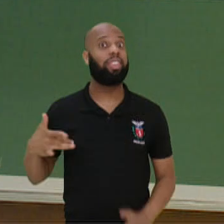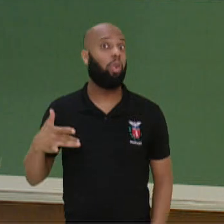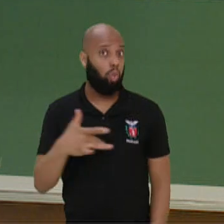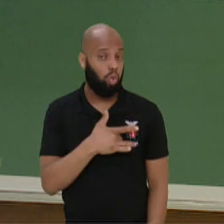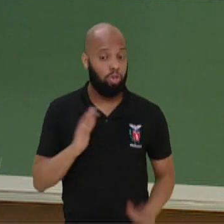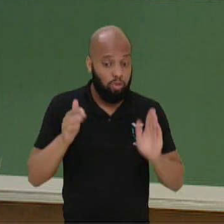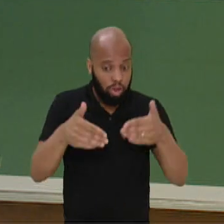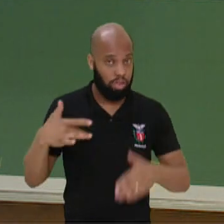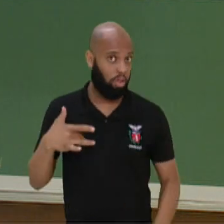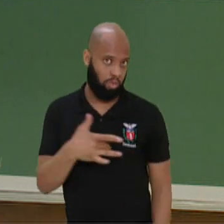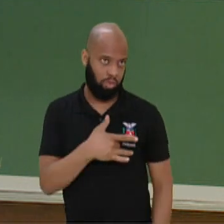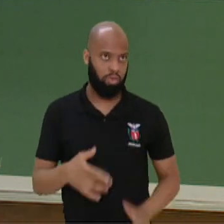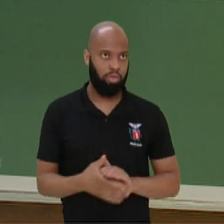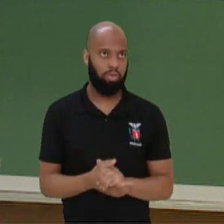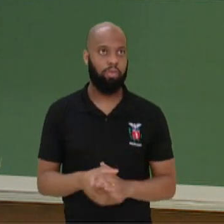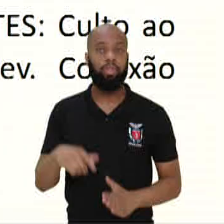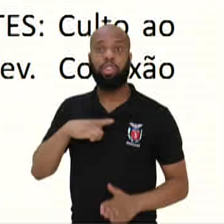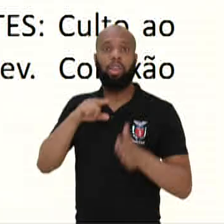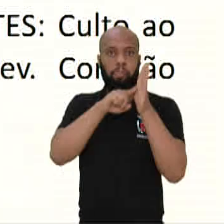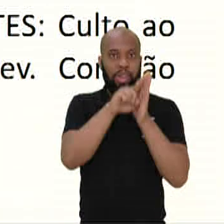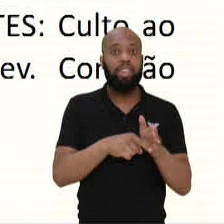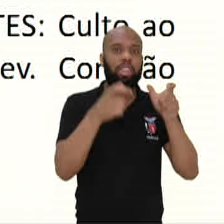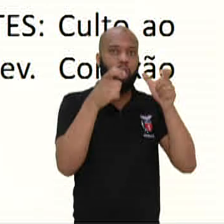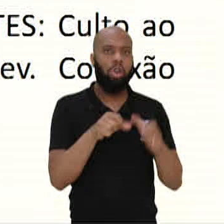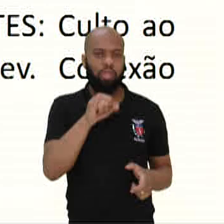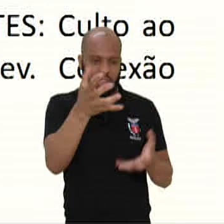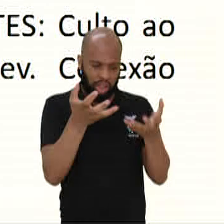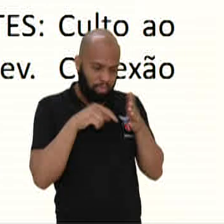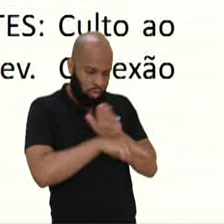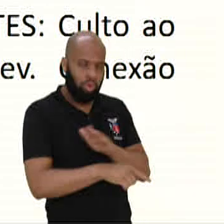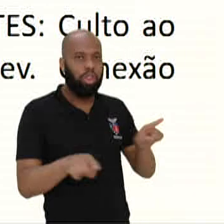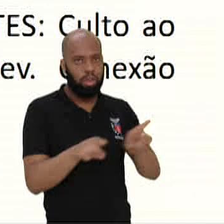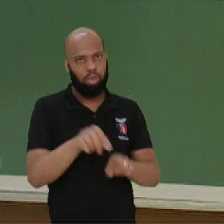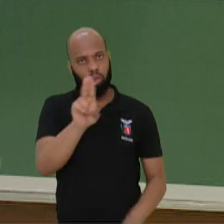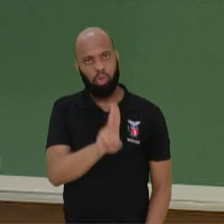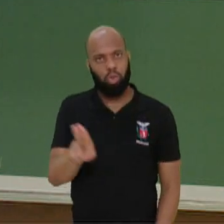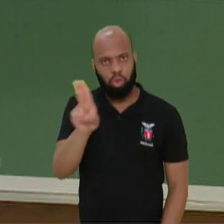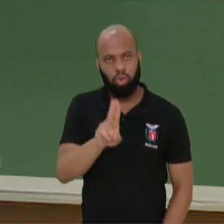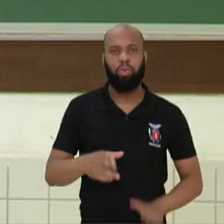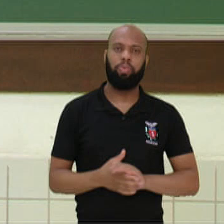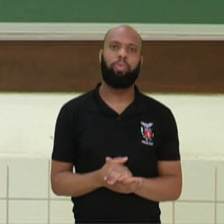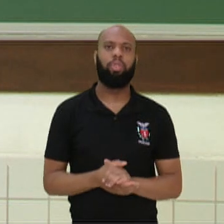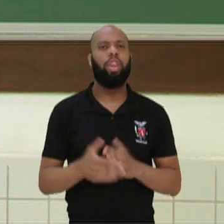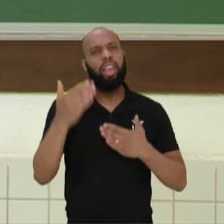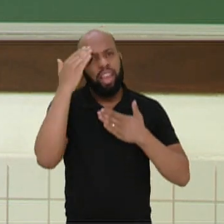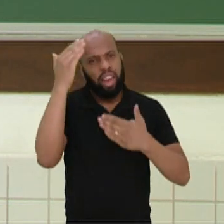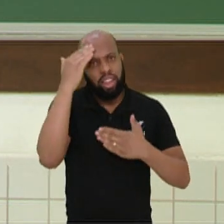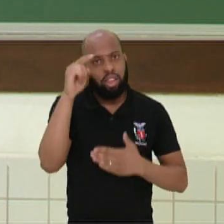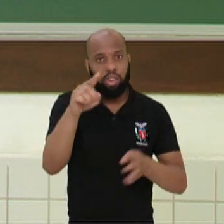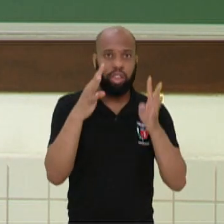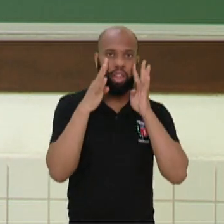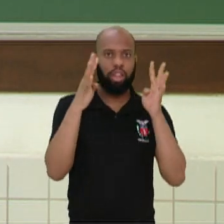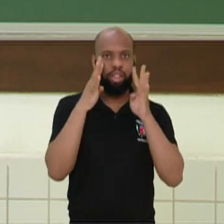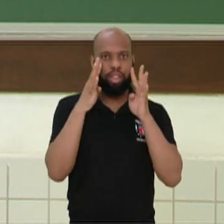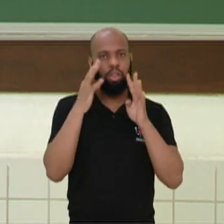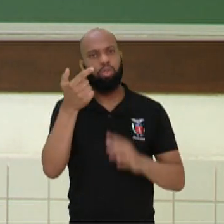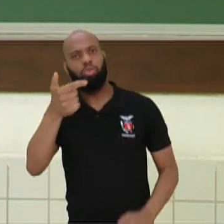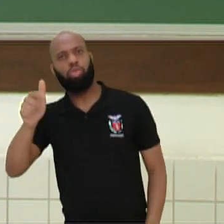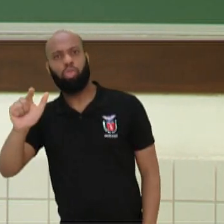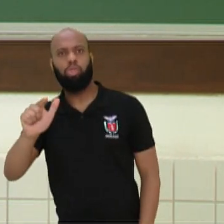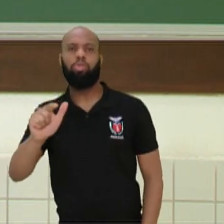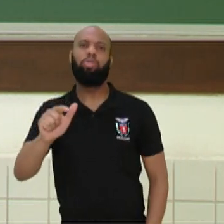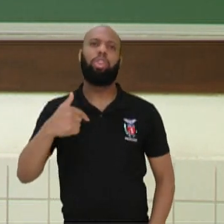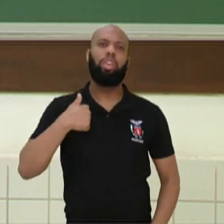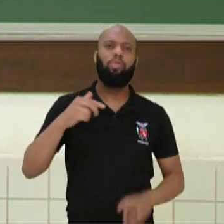saúde. Aqui estão as referências utilizadas nessa aula. Agradeço a sua atenção mais uma